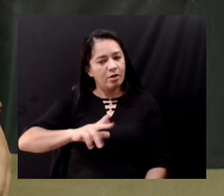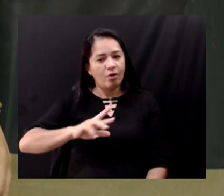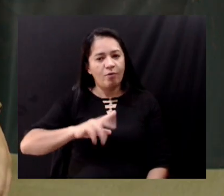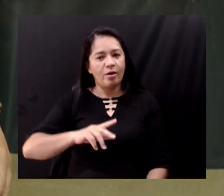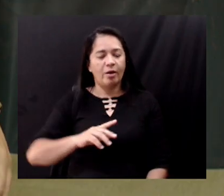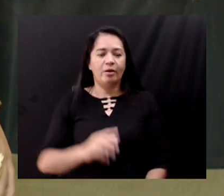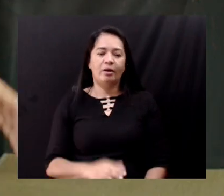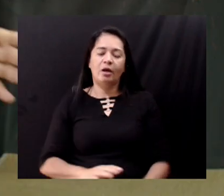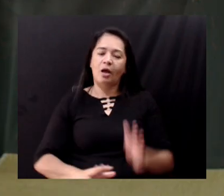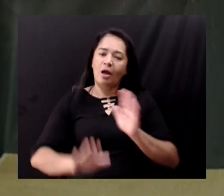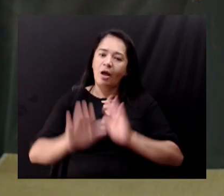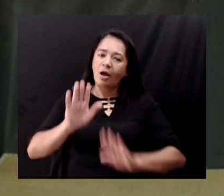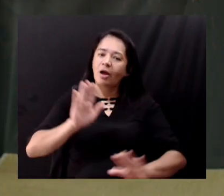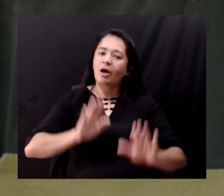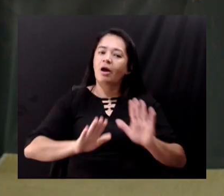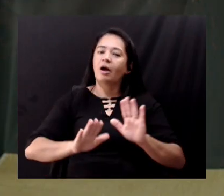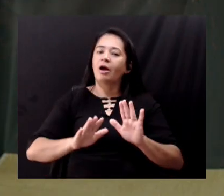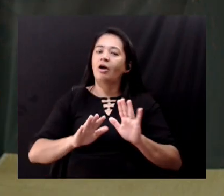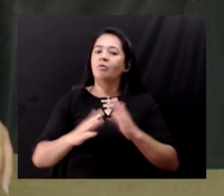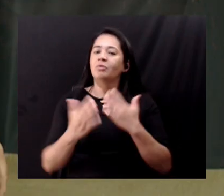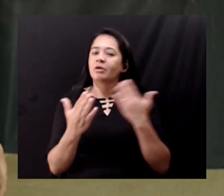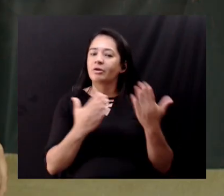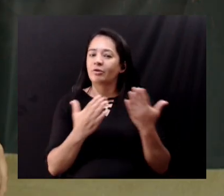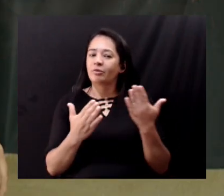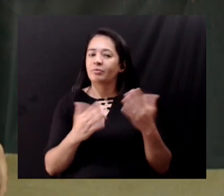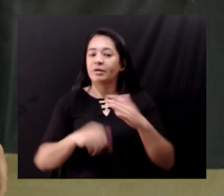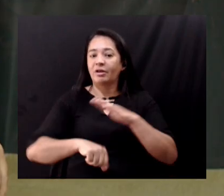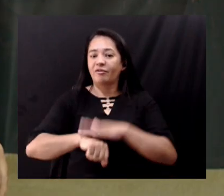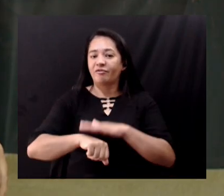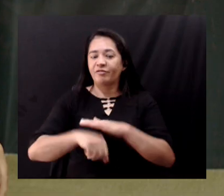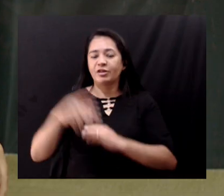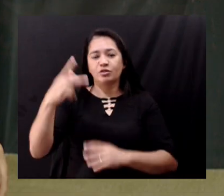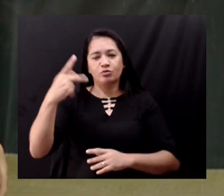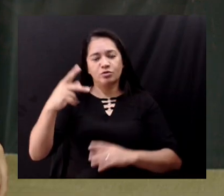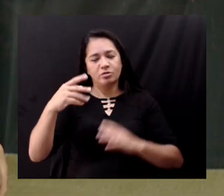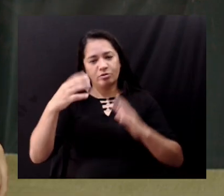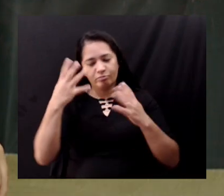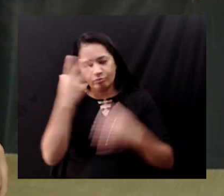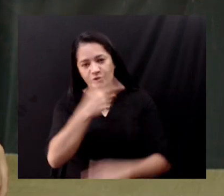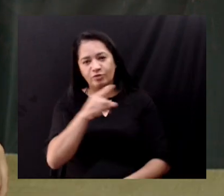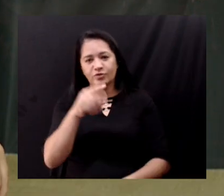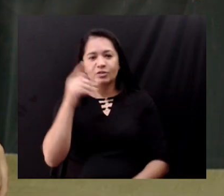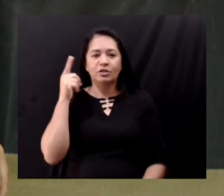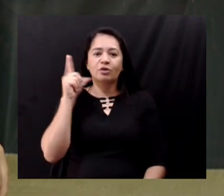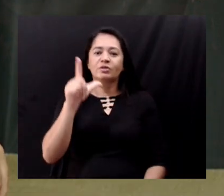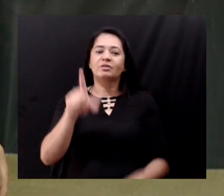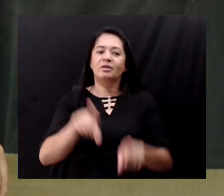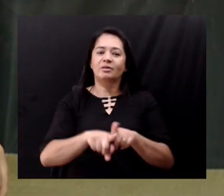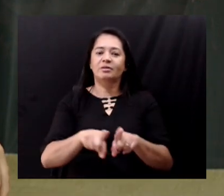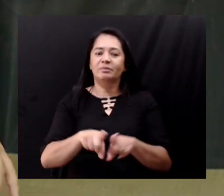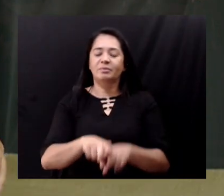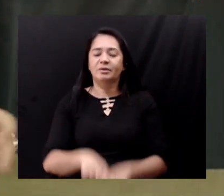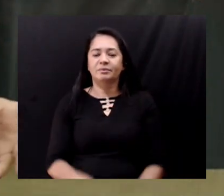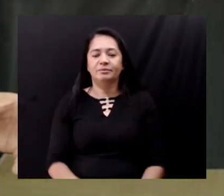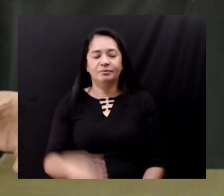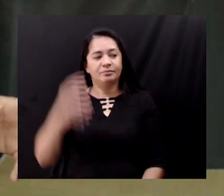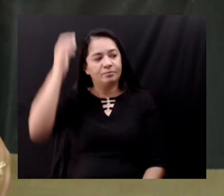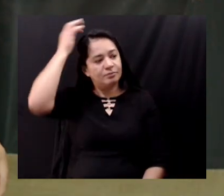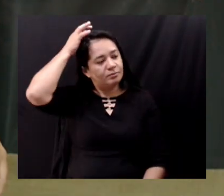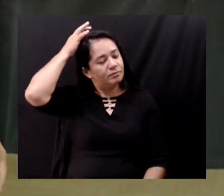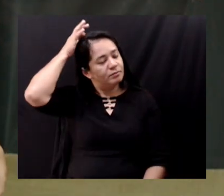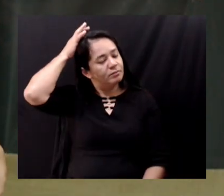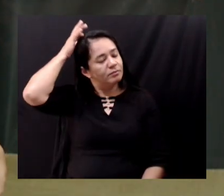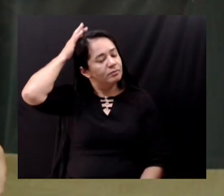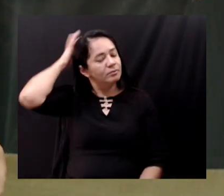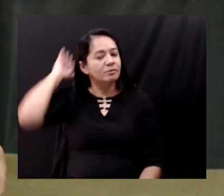com a comparação, tá bom? E faz o seu bonitinho, eu tenho certeza que você vai conseguir, tá? O Marcelo do Cambuí. Eu acordo pensando